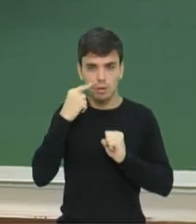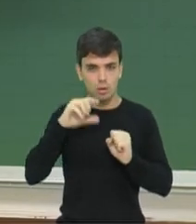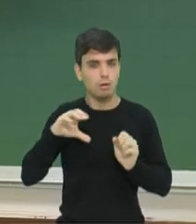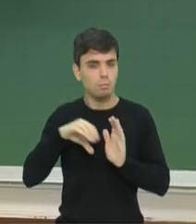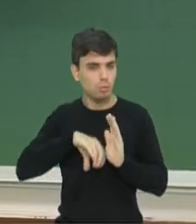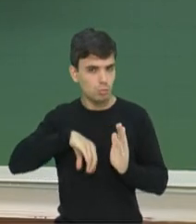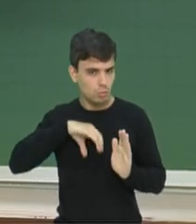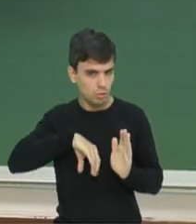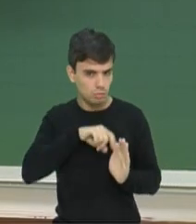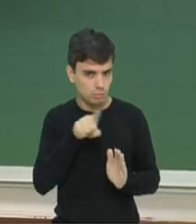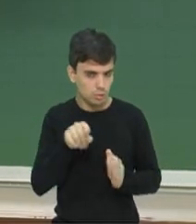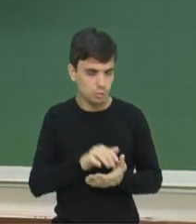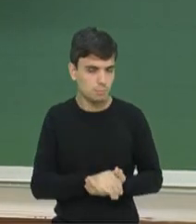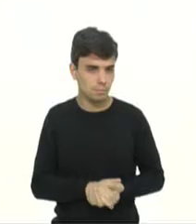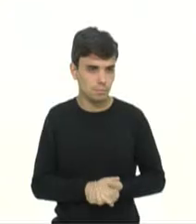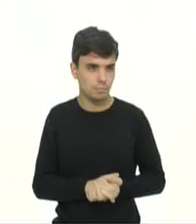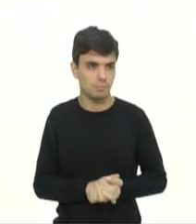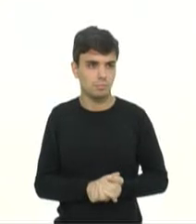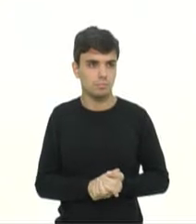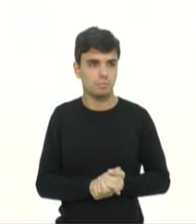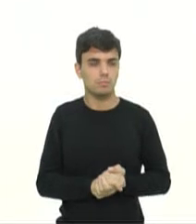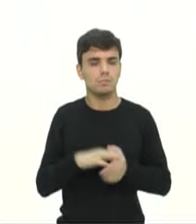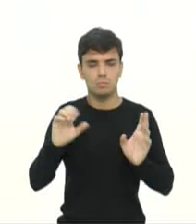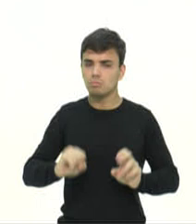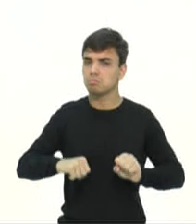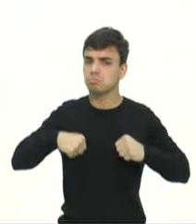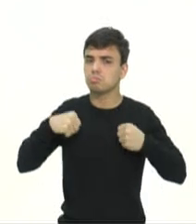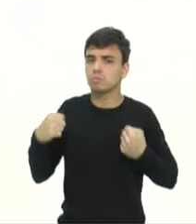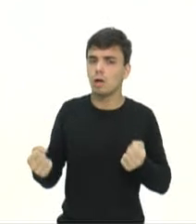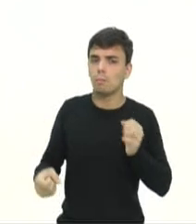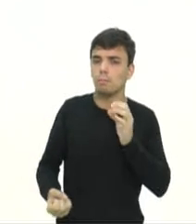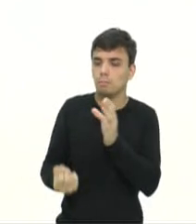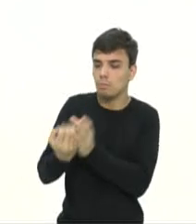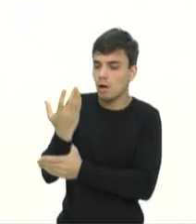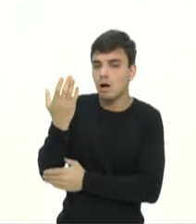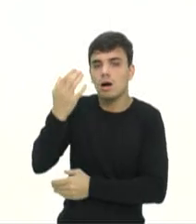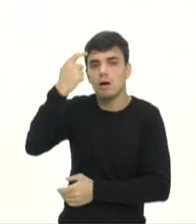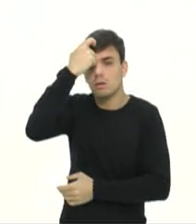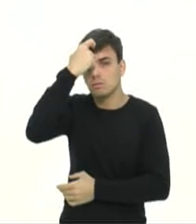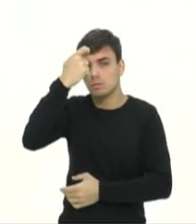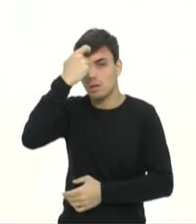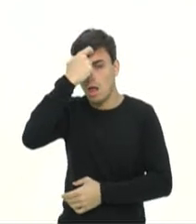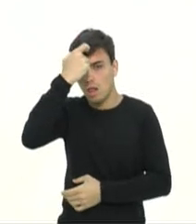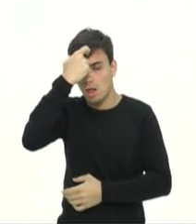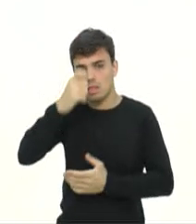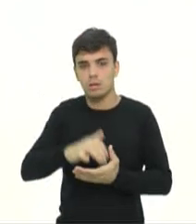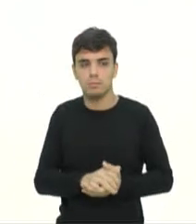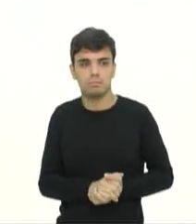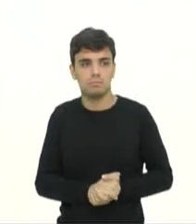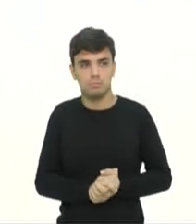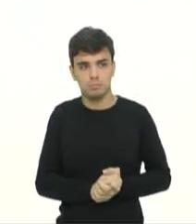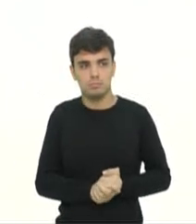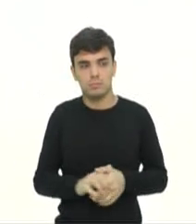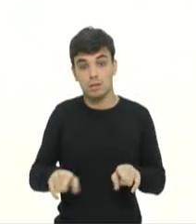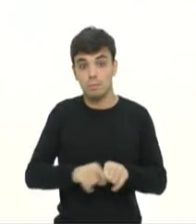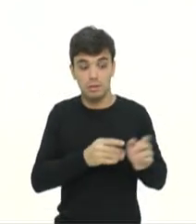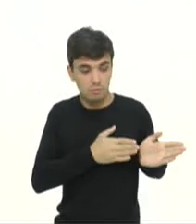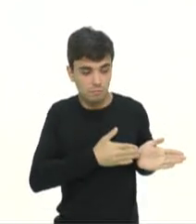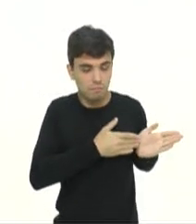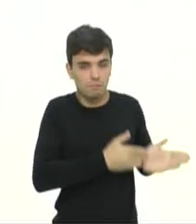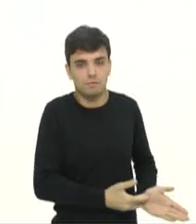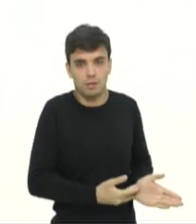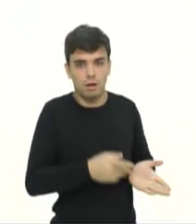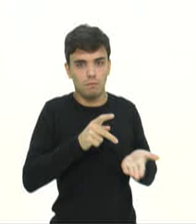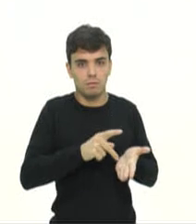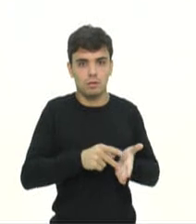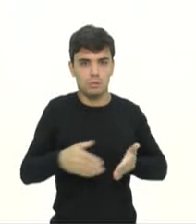português apenas aqui. Então a primeira delas é esforçar-se para a formação do caráter. A segunda, ser fiel ao verdadeiro